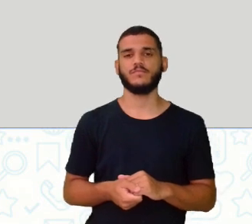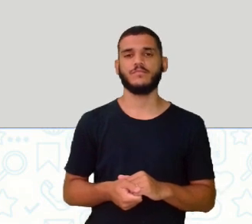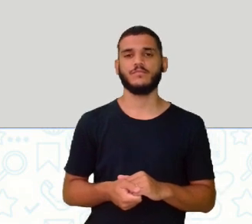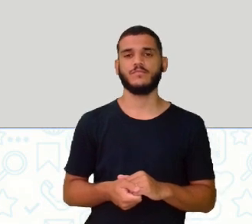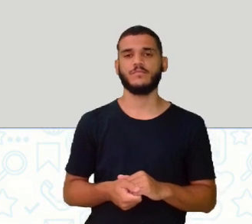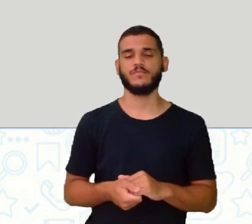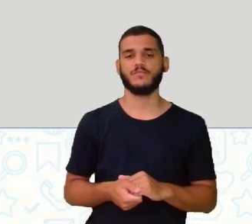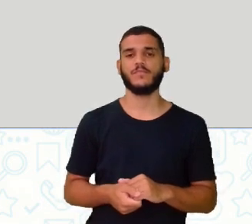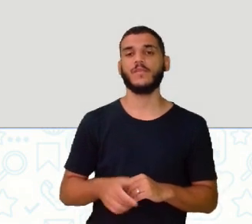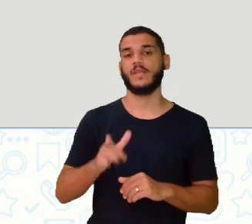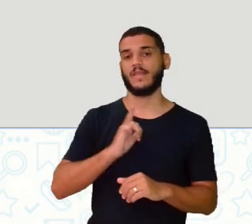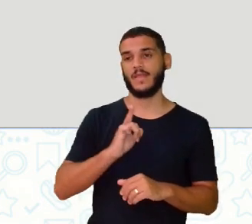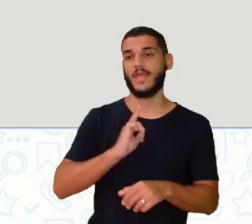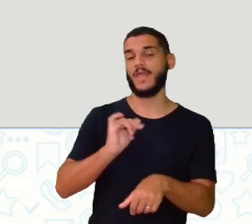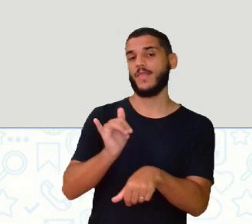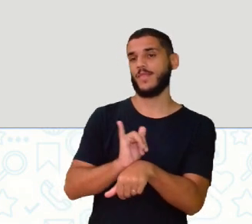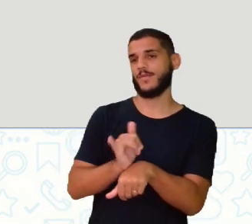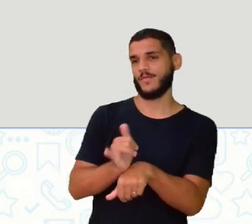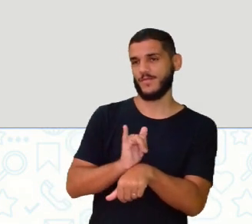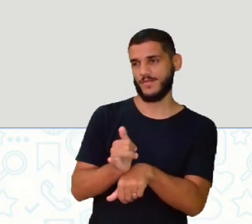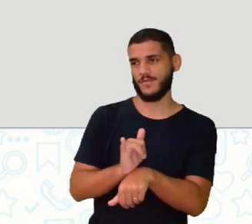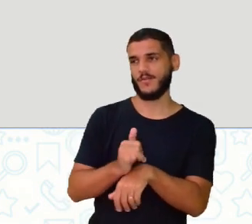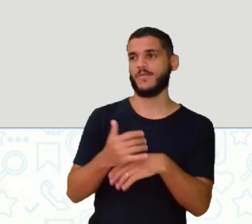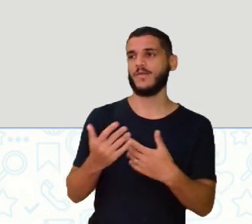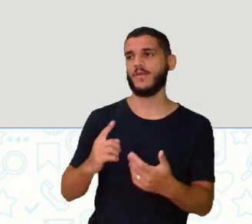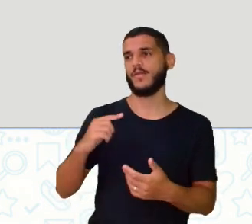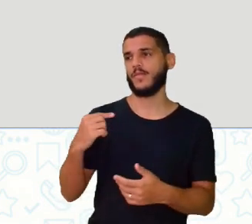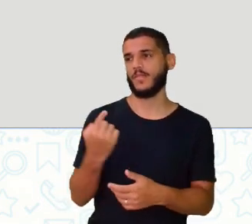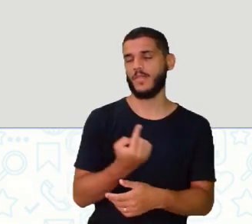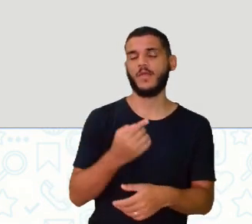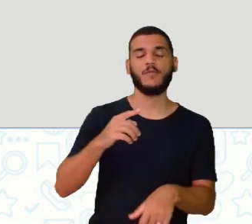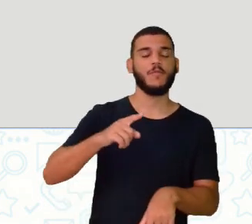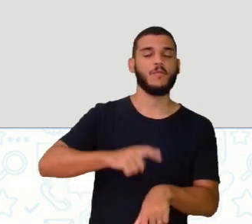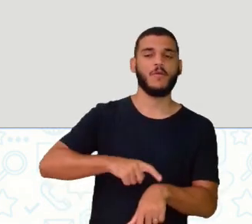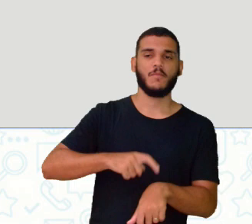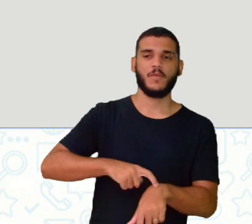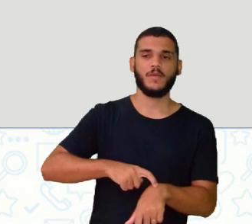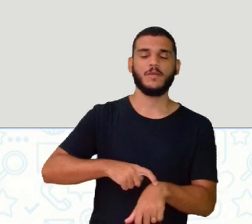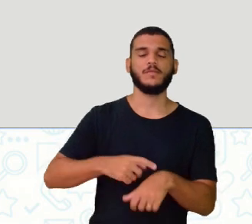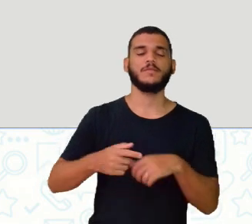nosso canal de YouTube, não é? Quando nós estamos